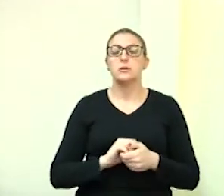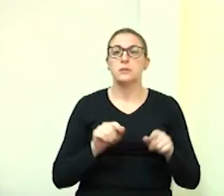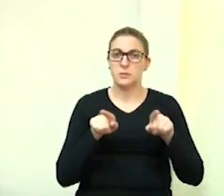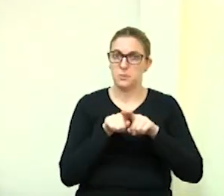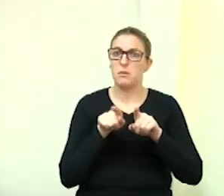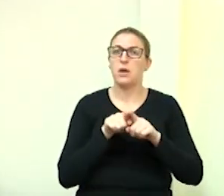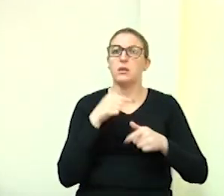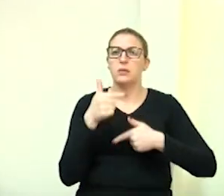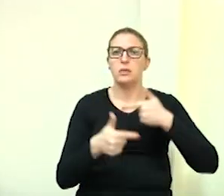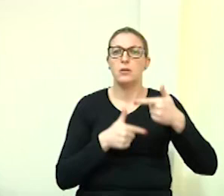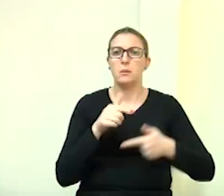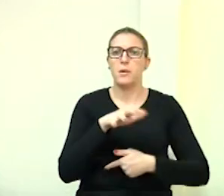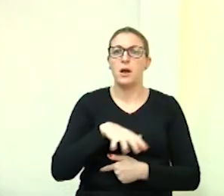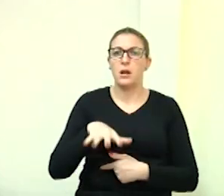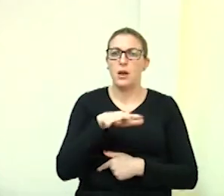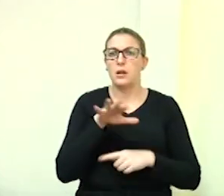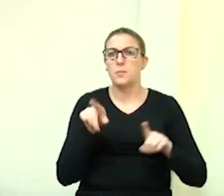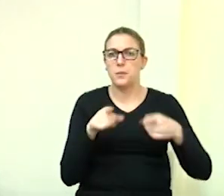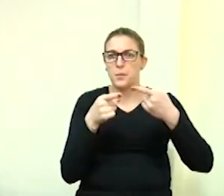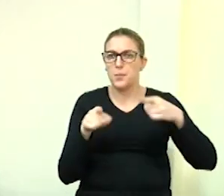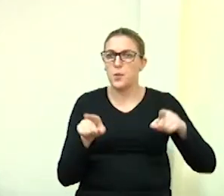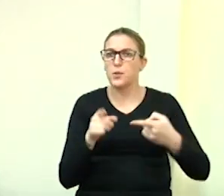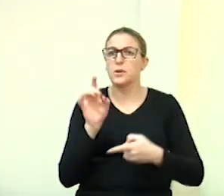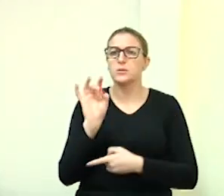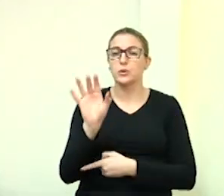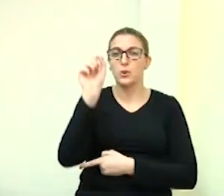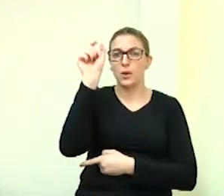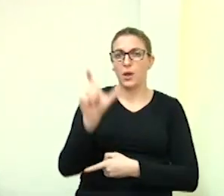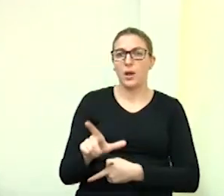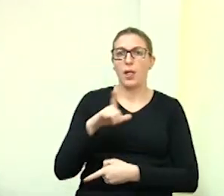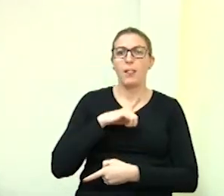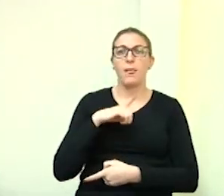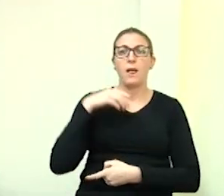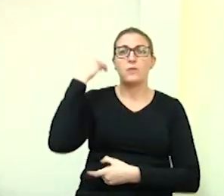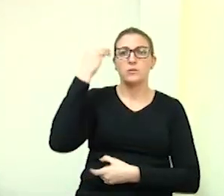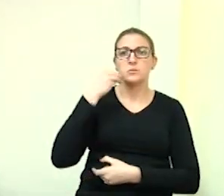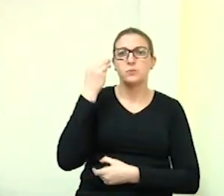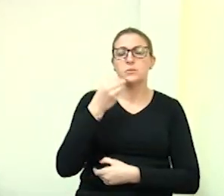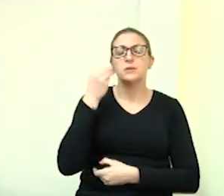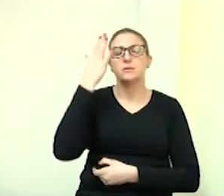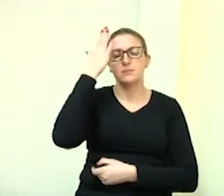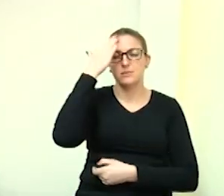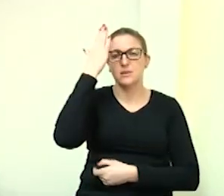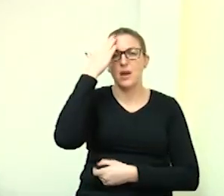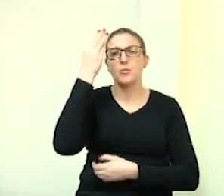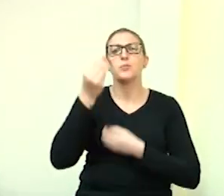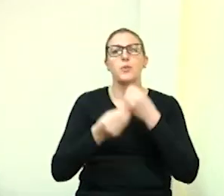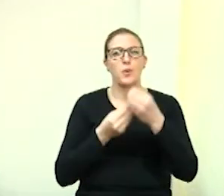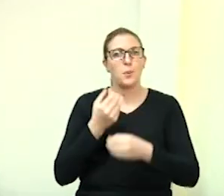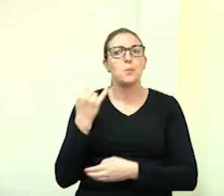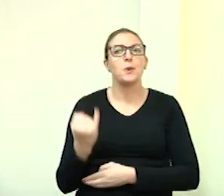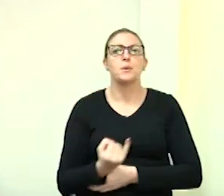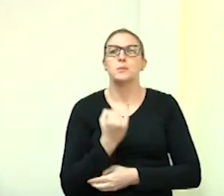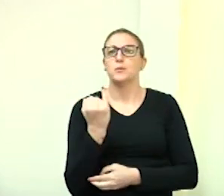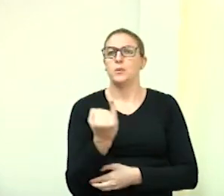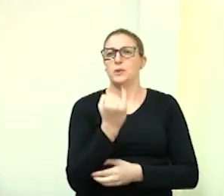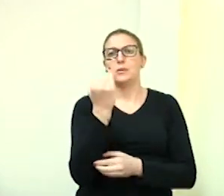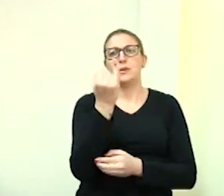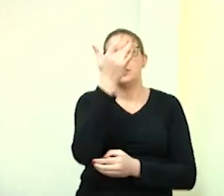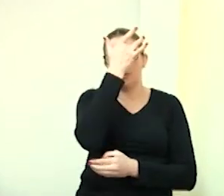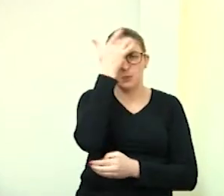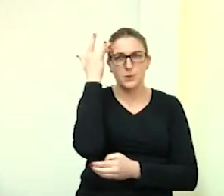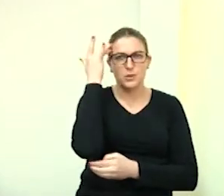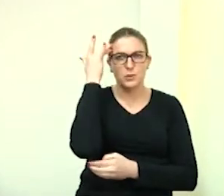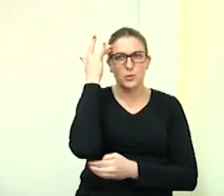só quem tem essa experiência sabe o quanto ajuda uma pessoa ela ela fazer algum tipo de